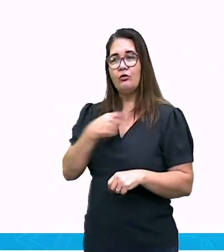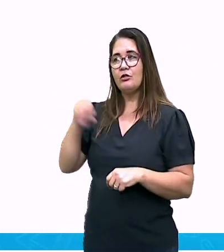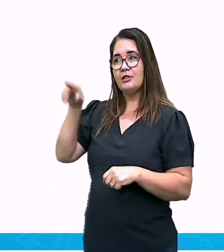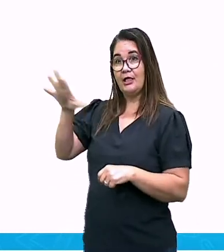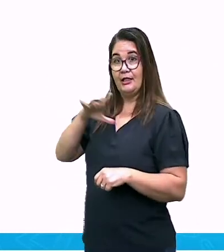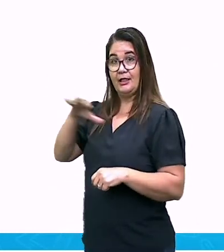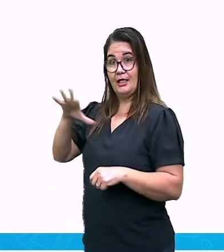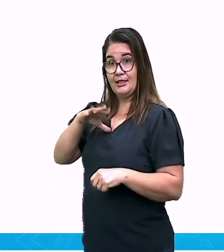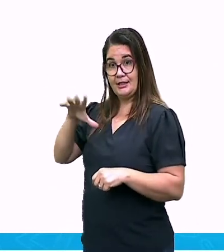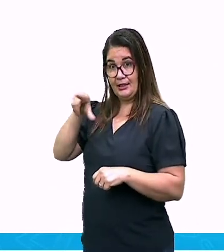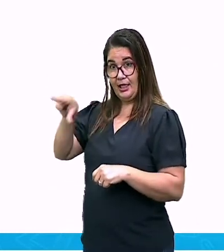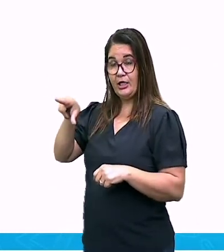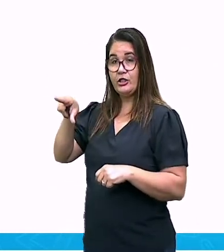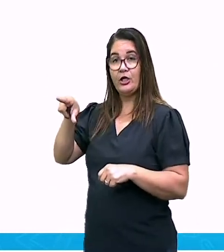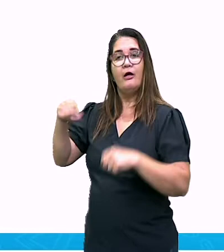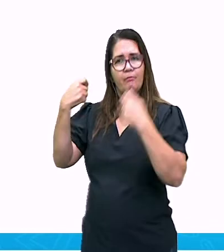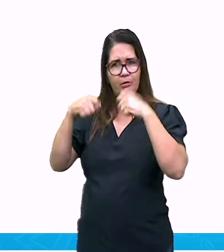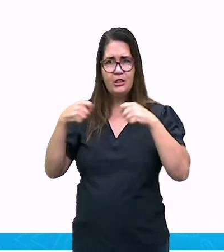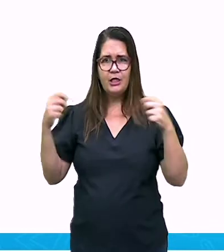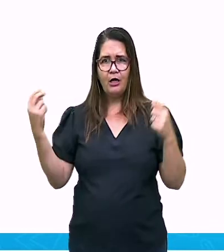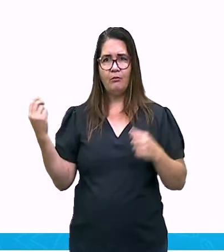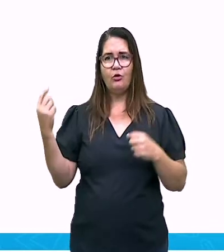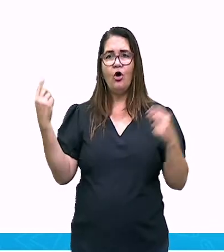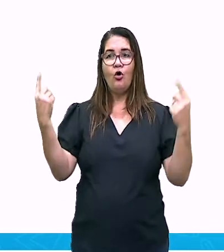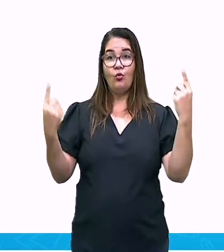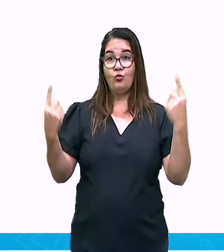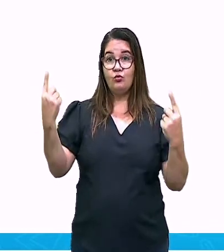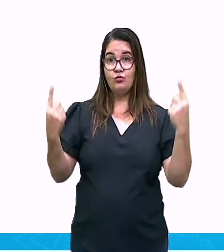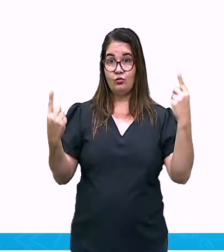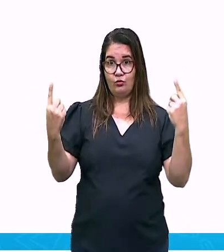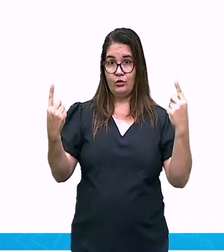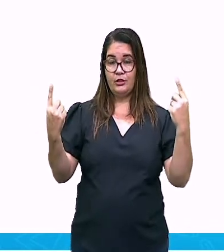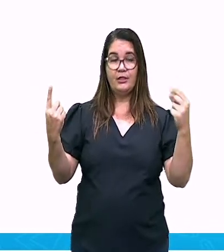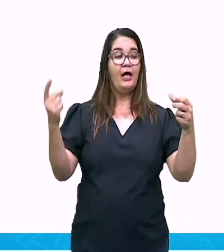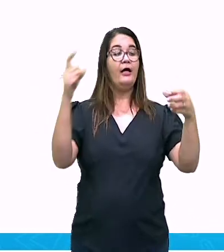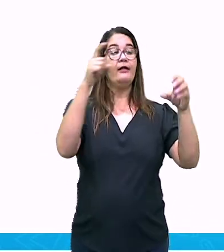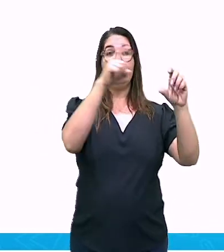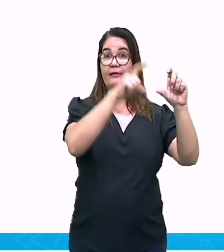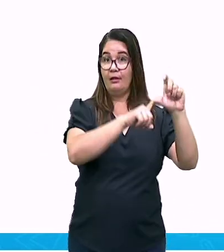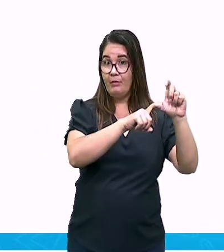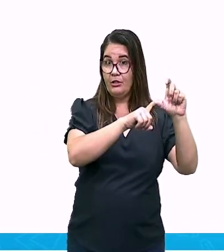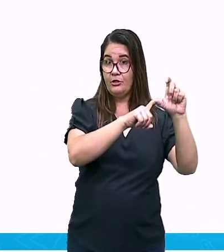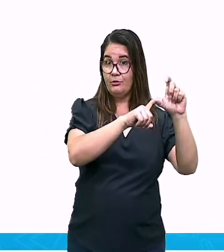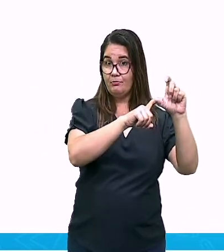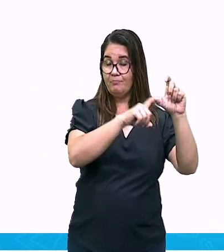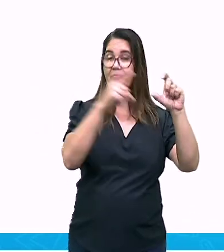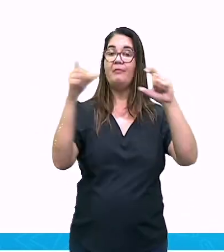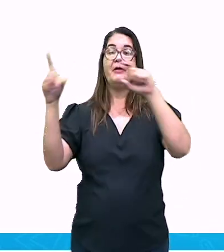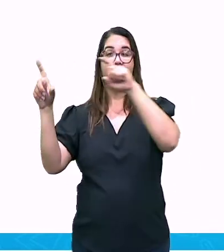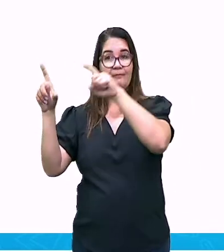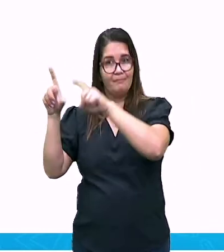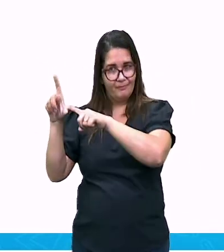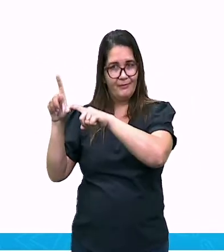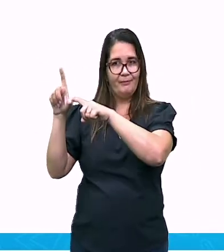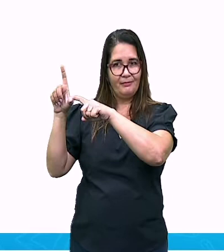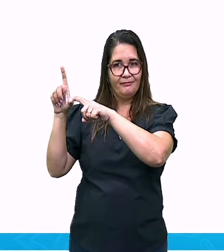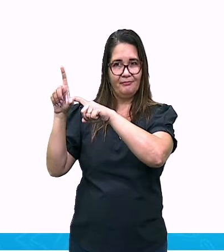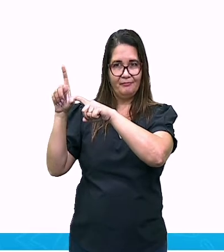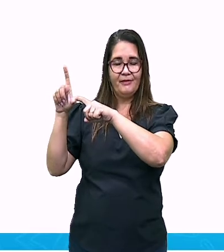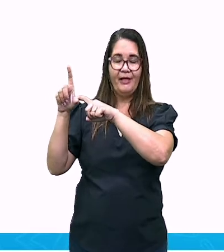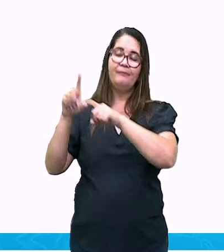campo depende de quem vive na cidade. Como assim, professora? Os produtos produzidos na zona